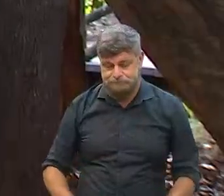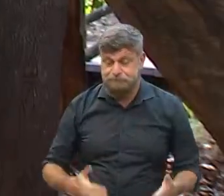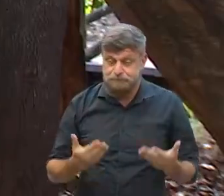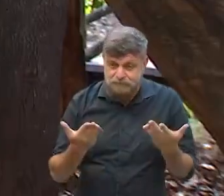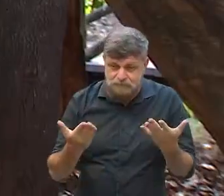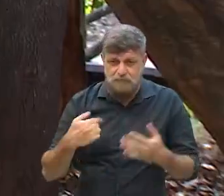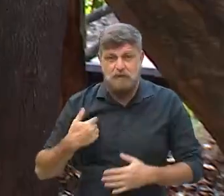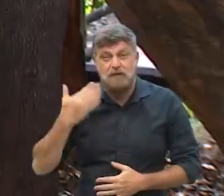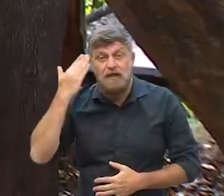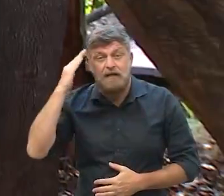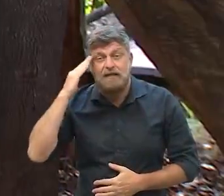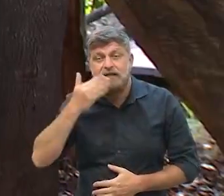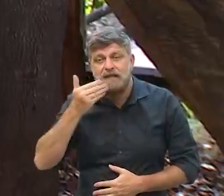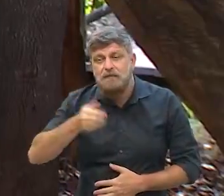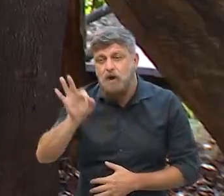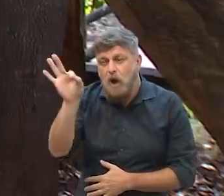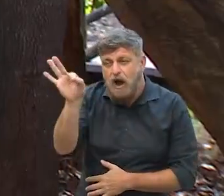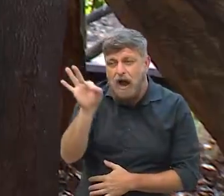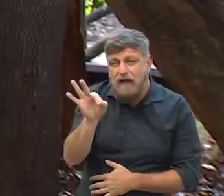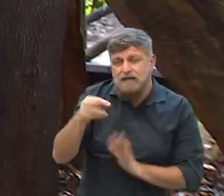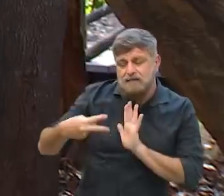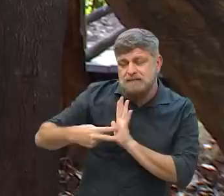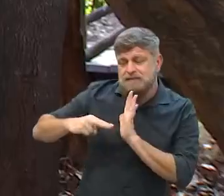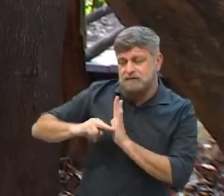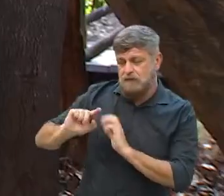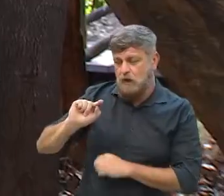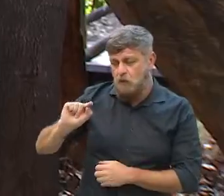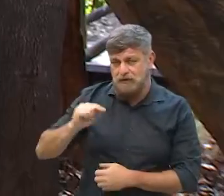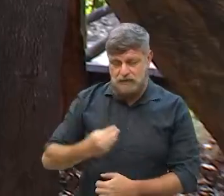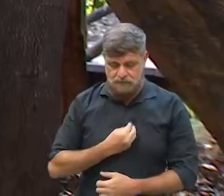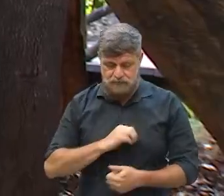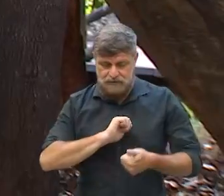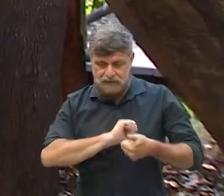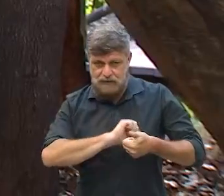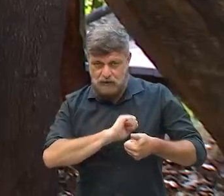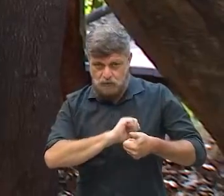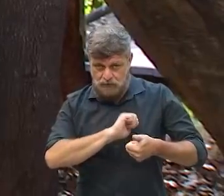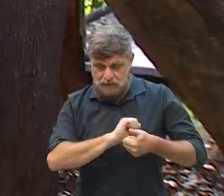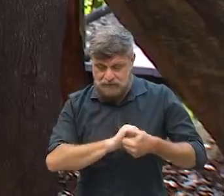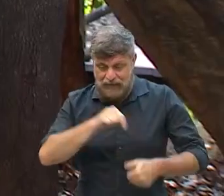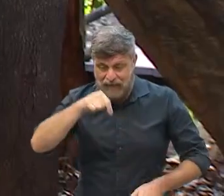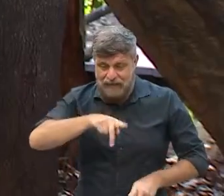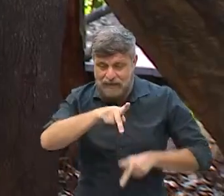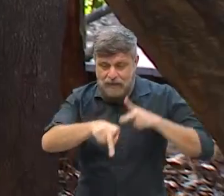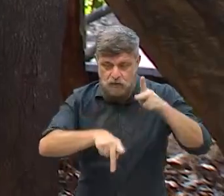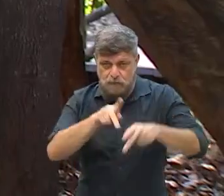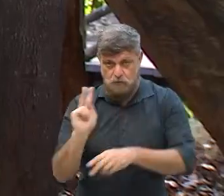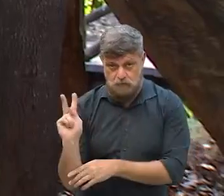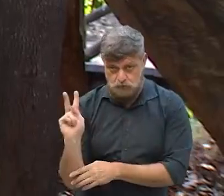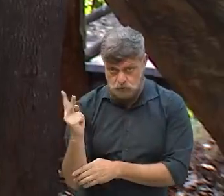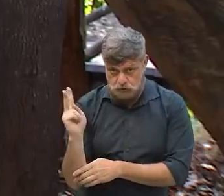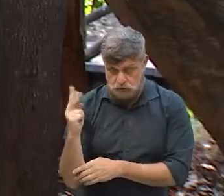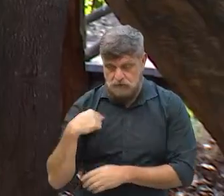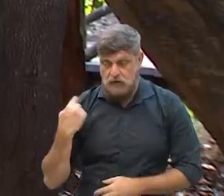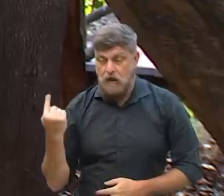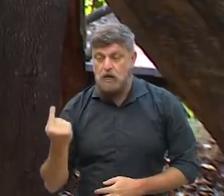melhor esse índice e o que representa na qualidade de vida da população aqui de Hortolândia, nós viemos até um dos